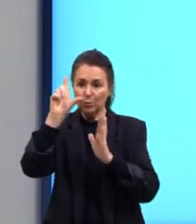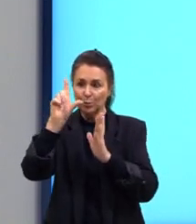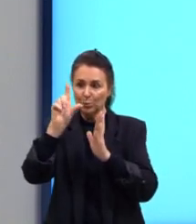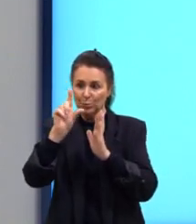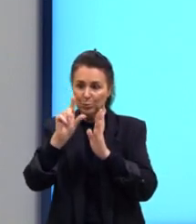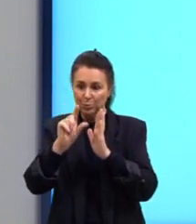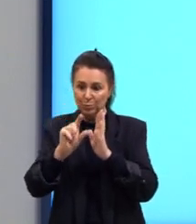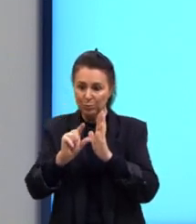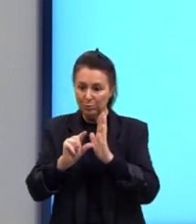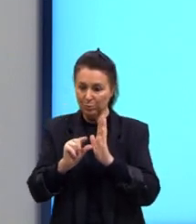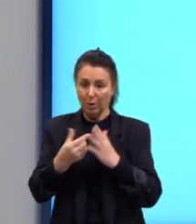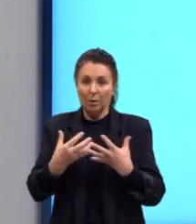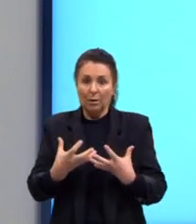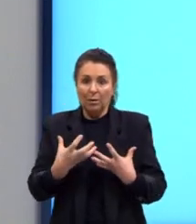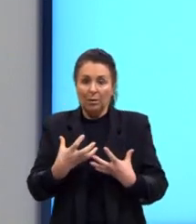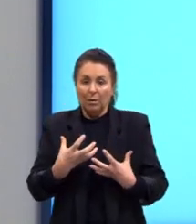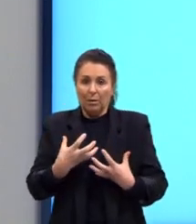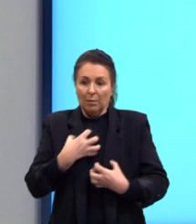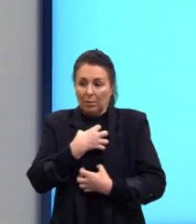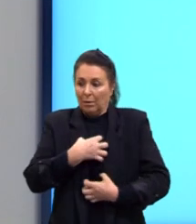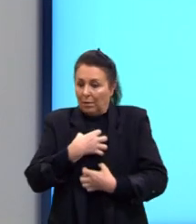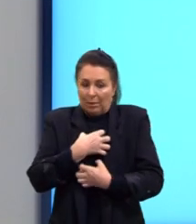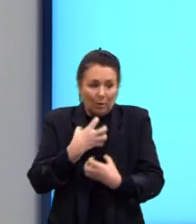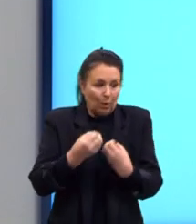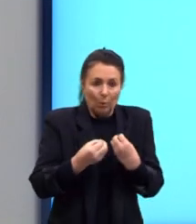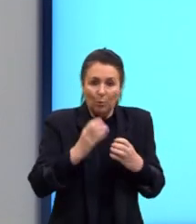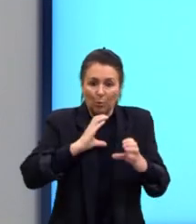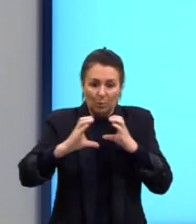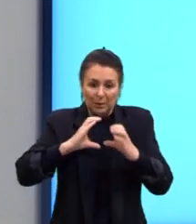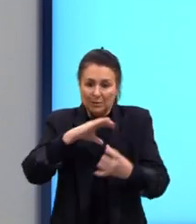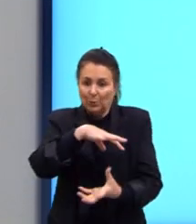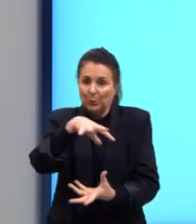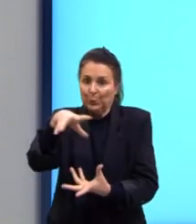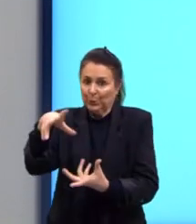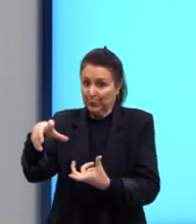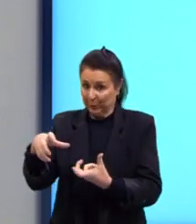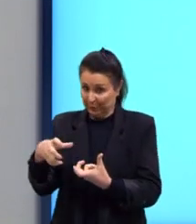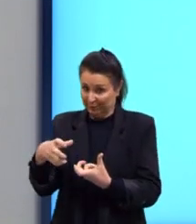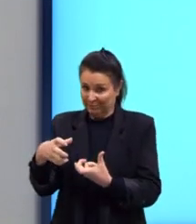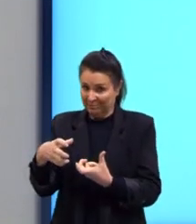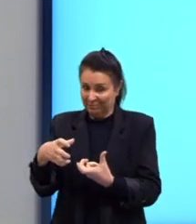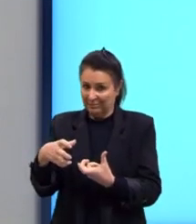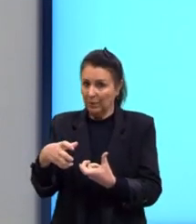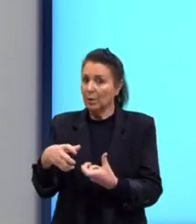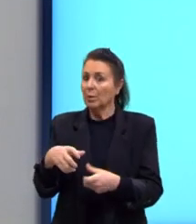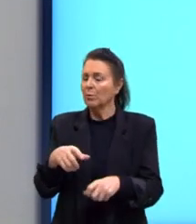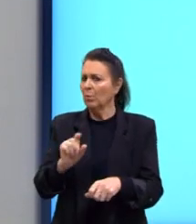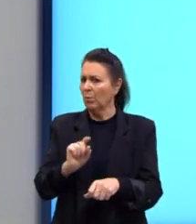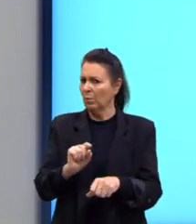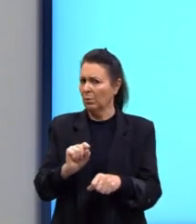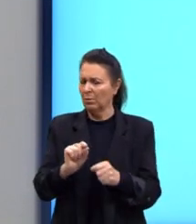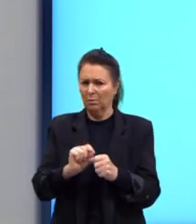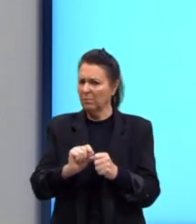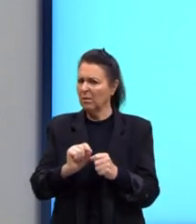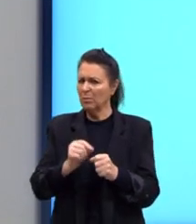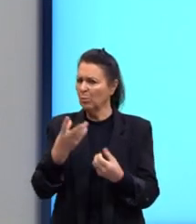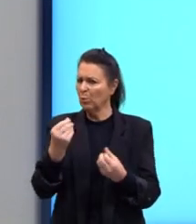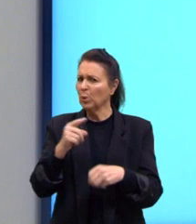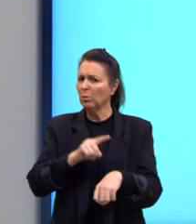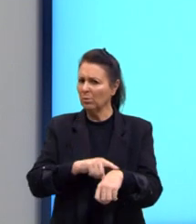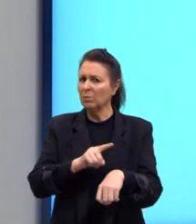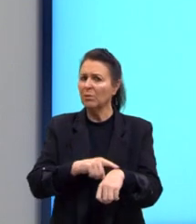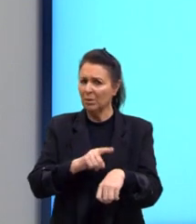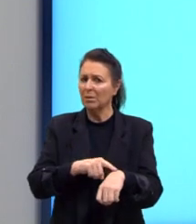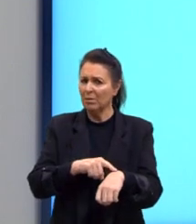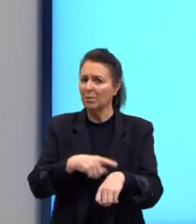gente fica desesperado né parece que a gente vai perder comunicação com o mundo isso nem faz tanto tempo assim que temos tanta facilidade